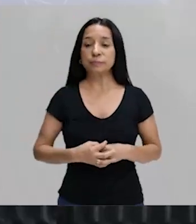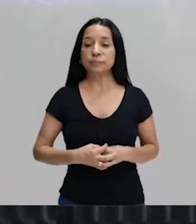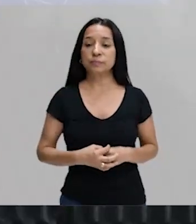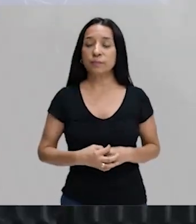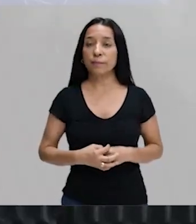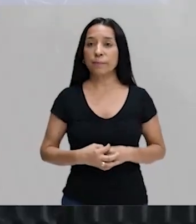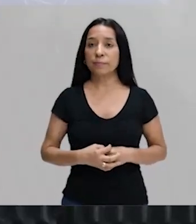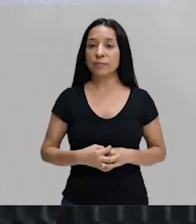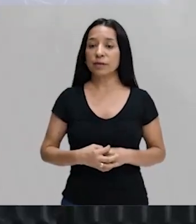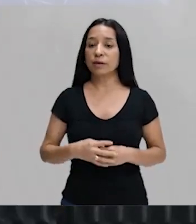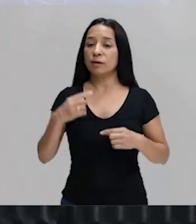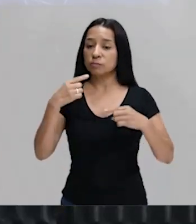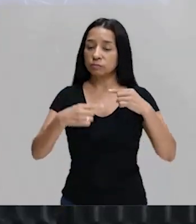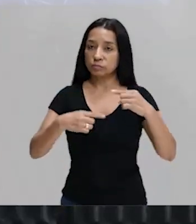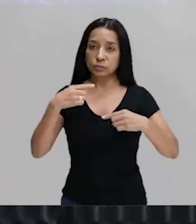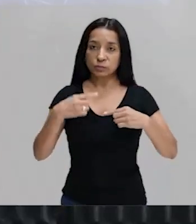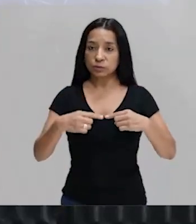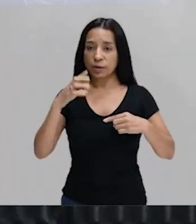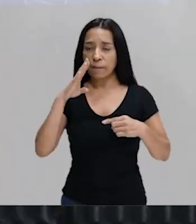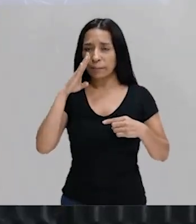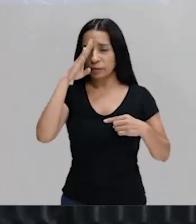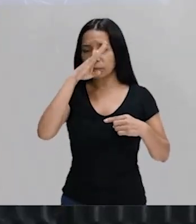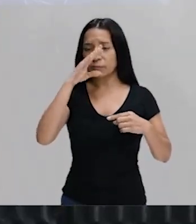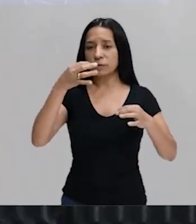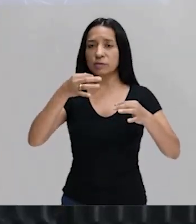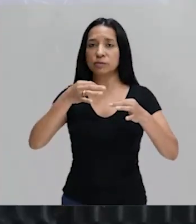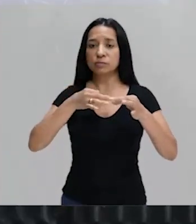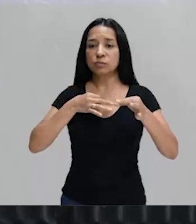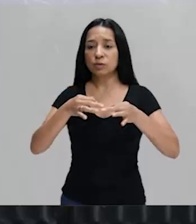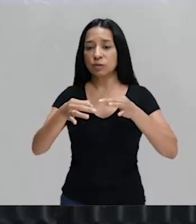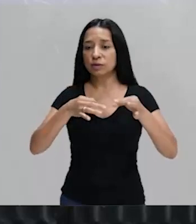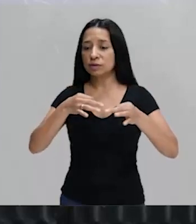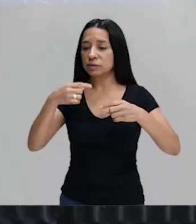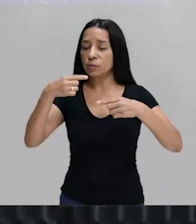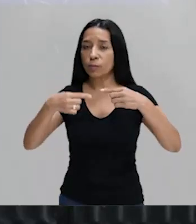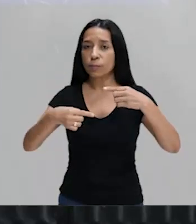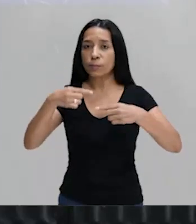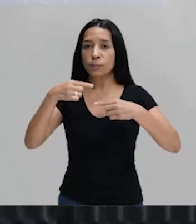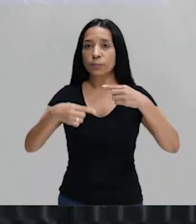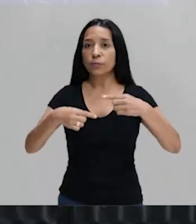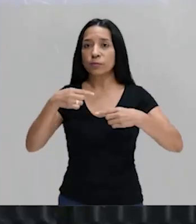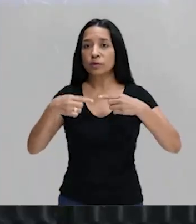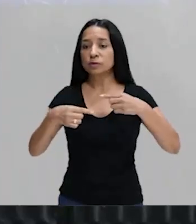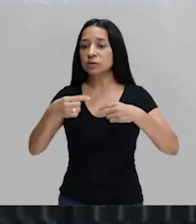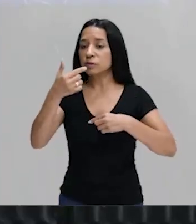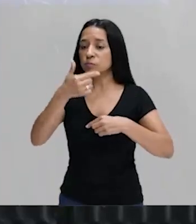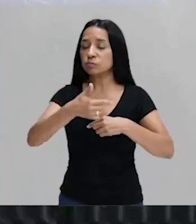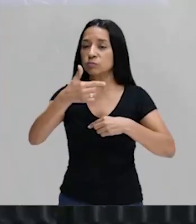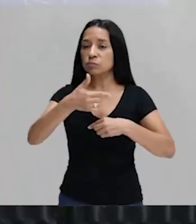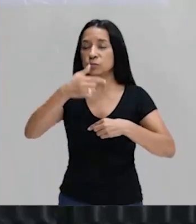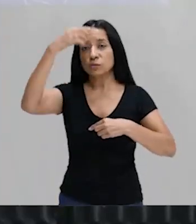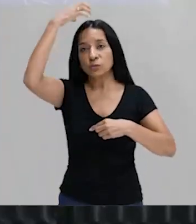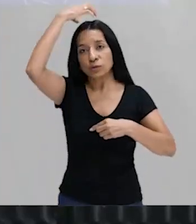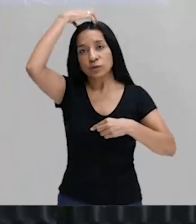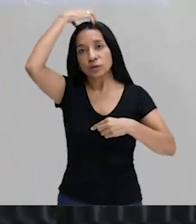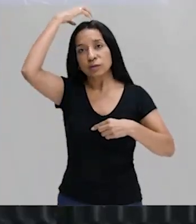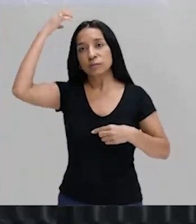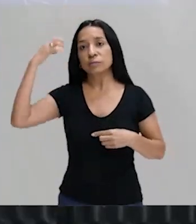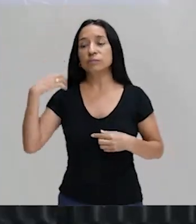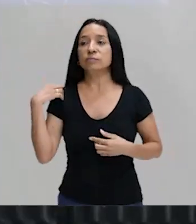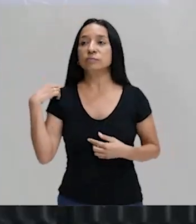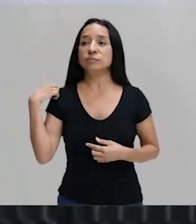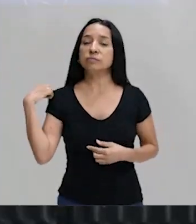principalmente discutir a organização política do segundo reinado. A